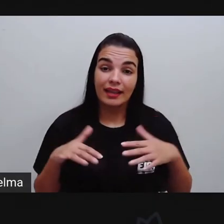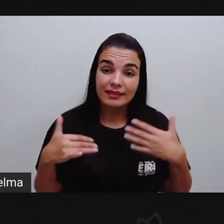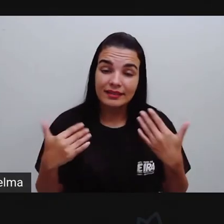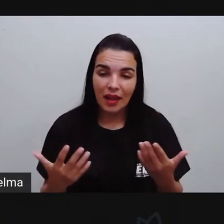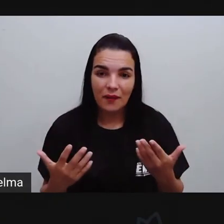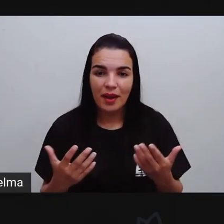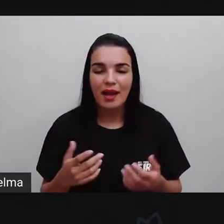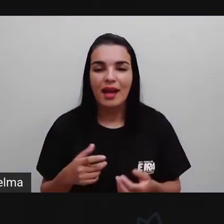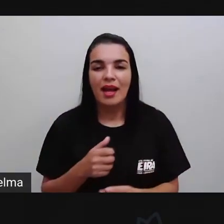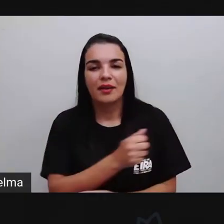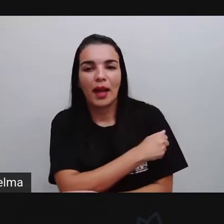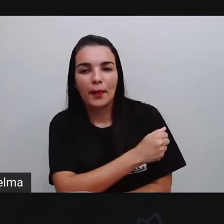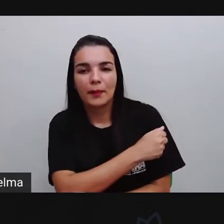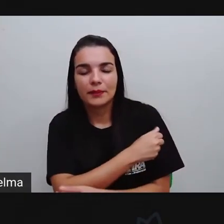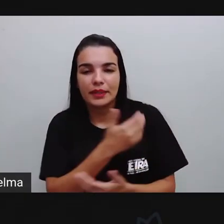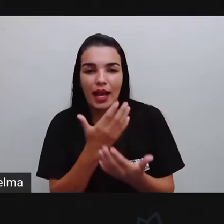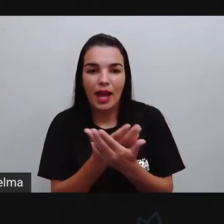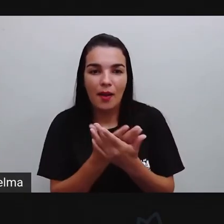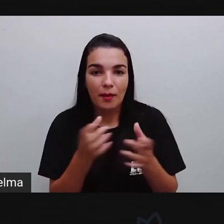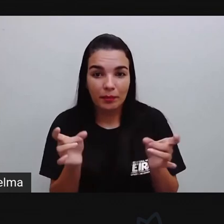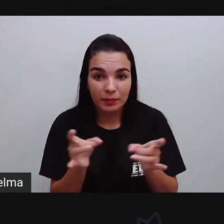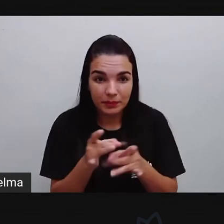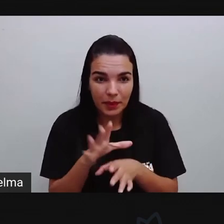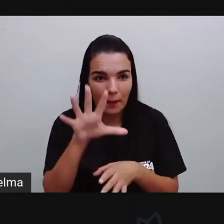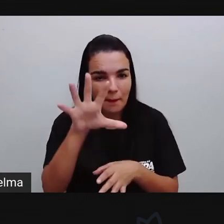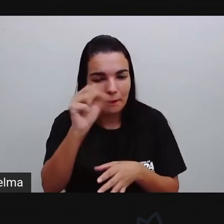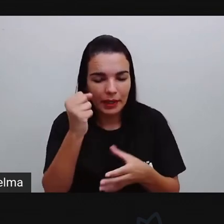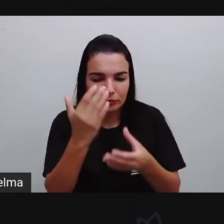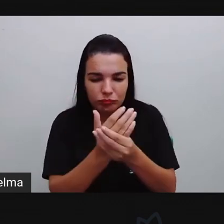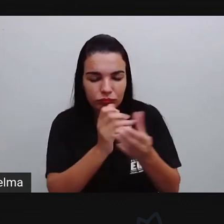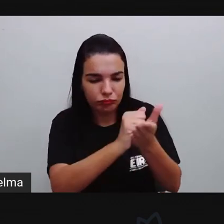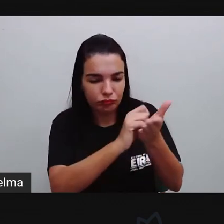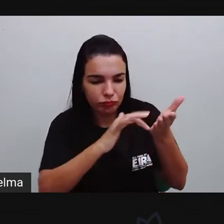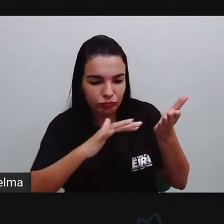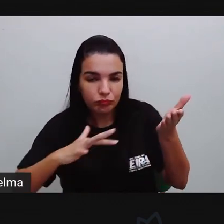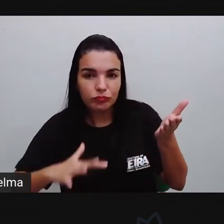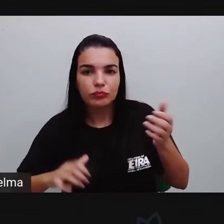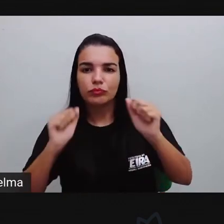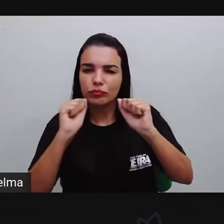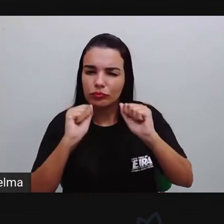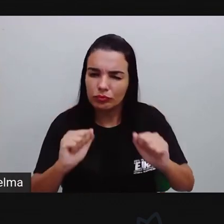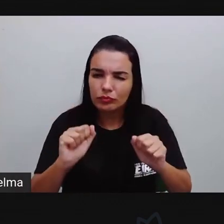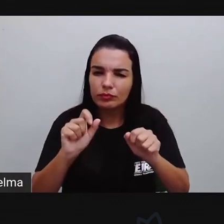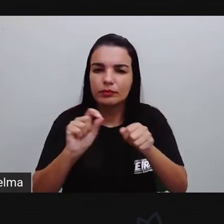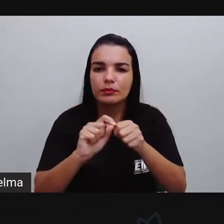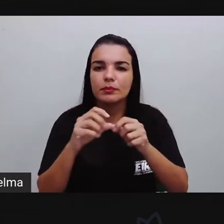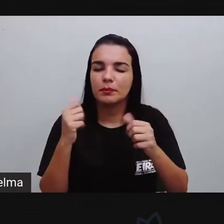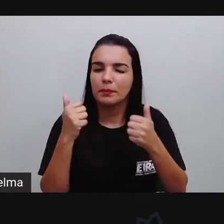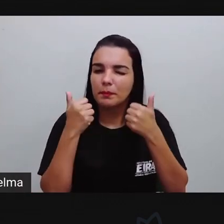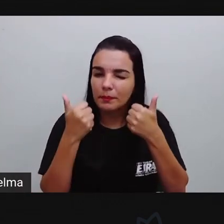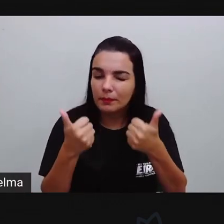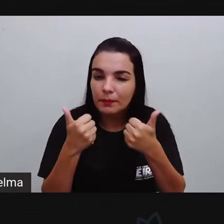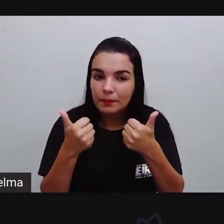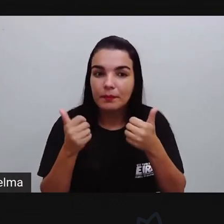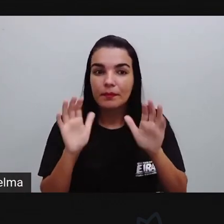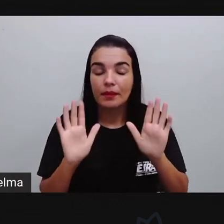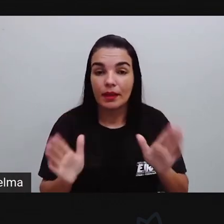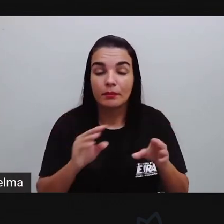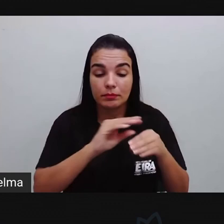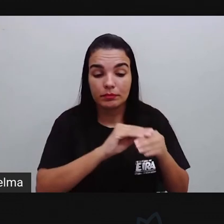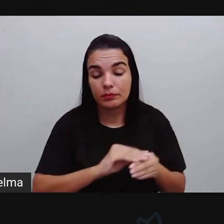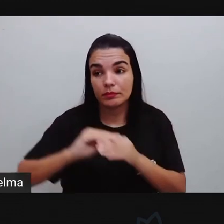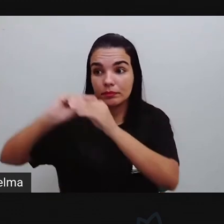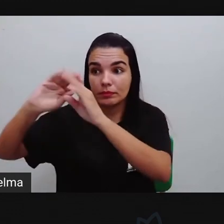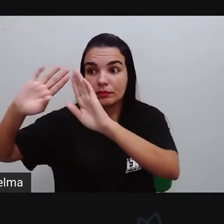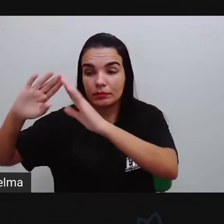pessoal, a nossa aula vai ficando por aqui. Pegue lá o seu percurso pedagógico, realize a atividade com bastante capricho, certo? E deve ser devolvida